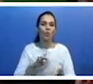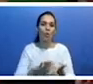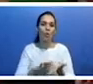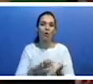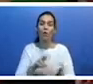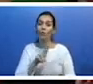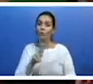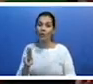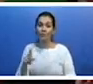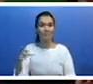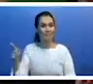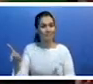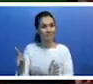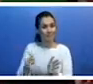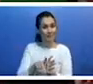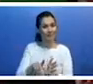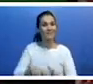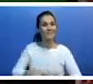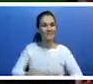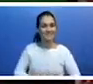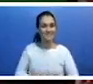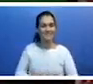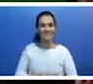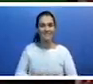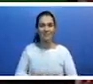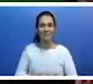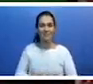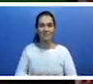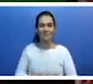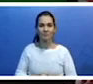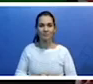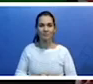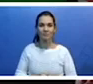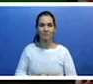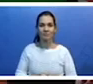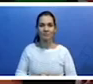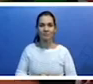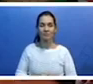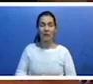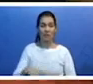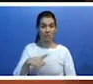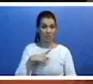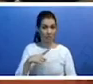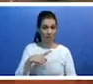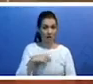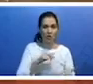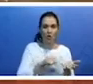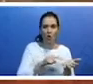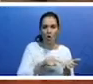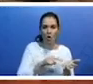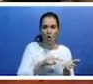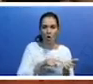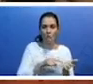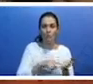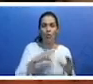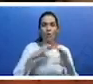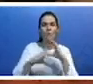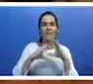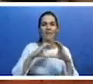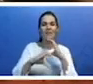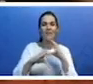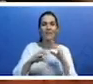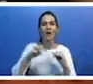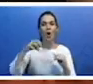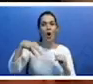Morse. Mesmo significado. 2. Existe um código de comunicação